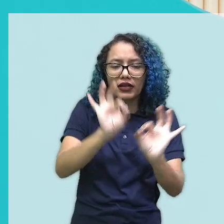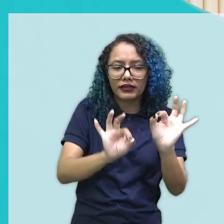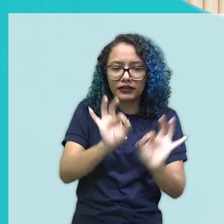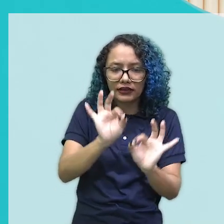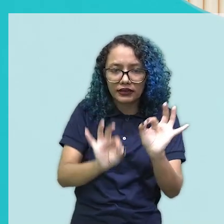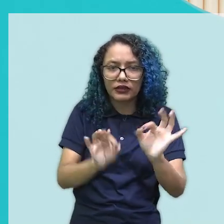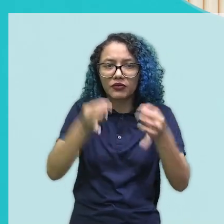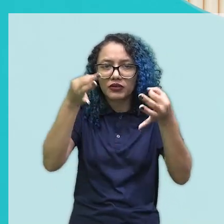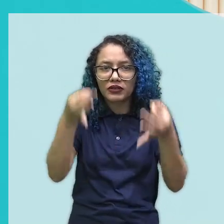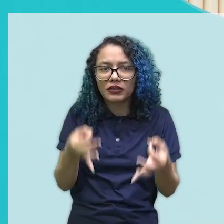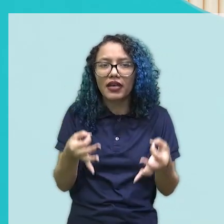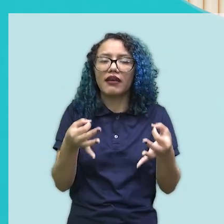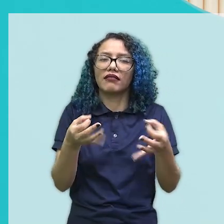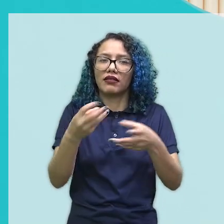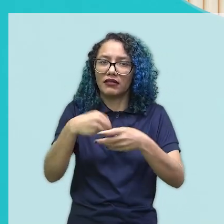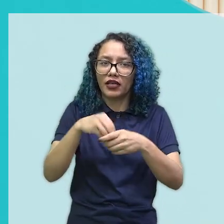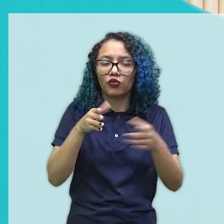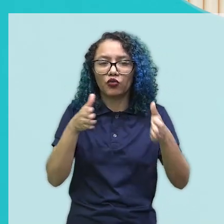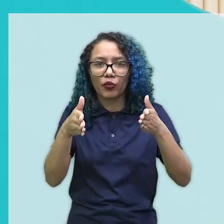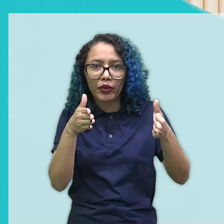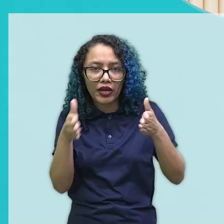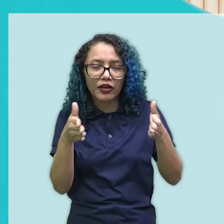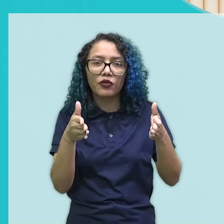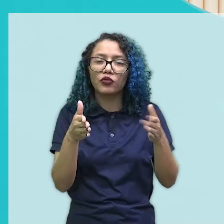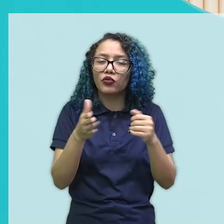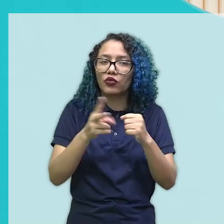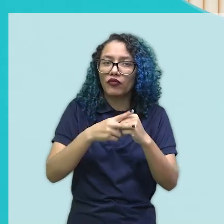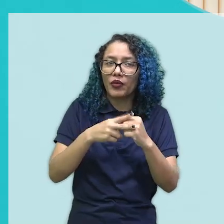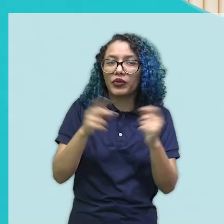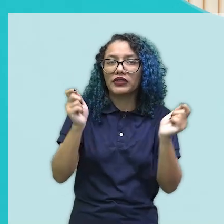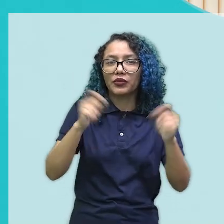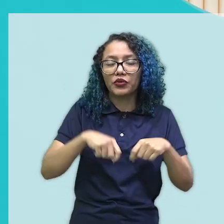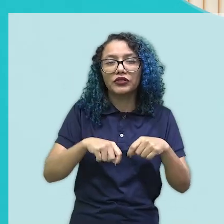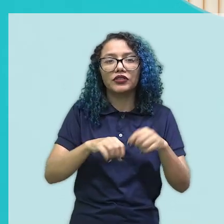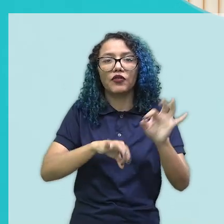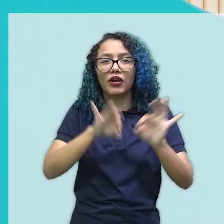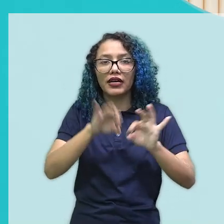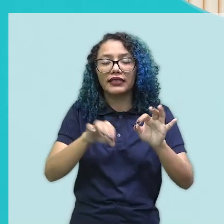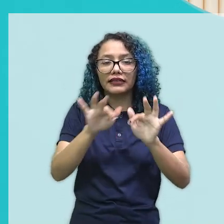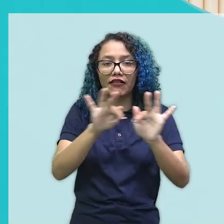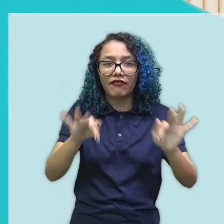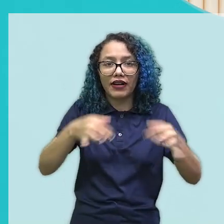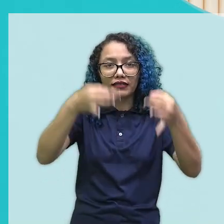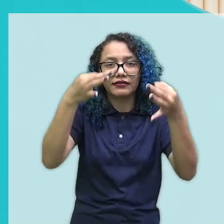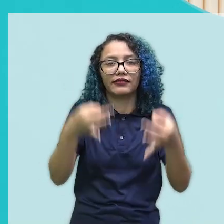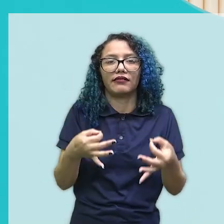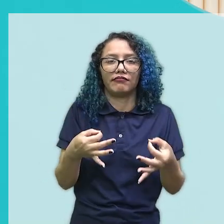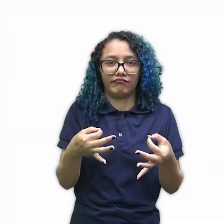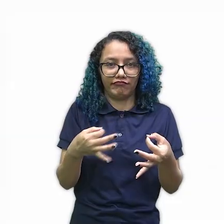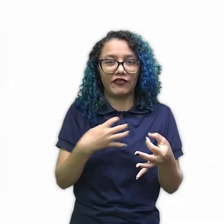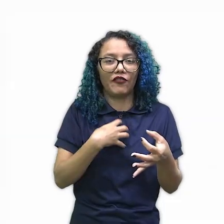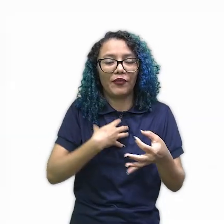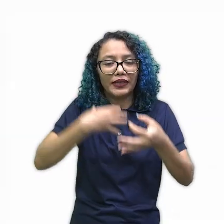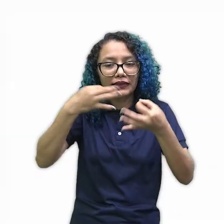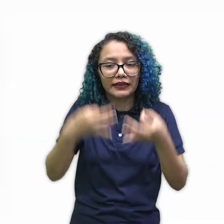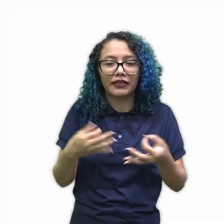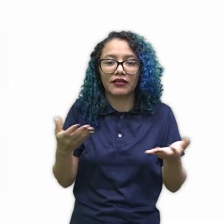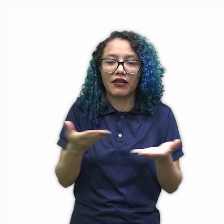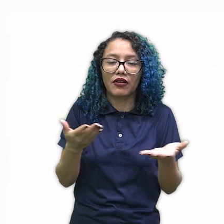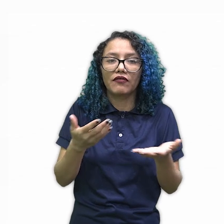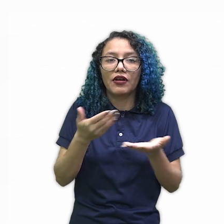tempo verbal, para que nós possamos construir frases de maneira correta, ok? Então, vamos começar pela